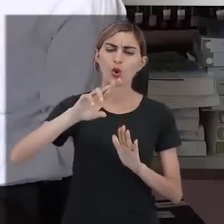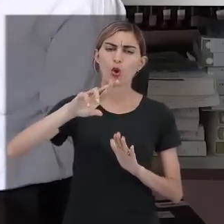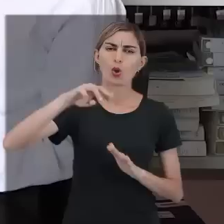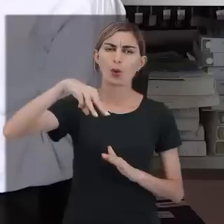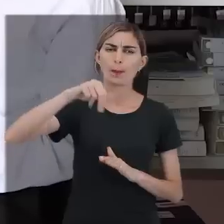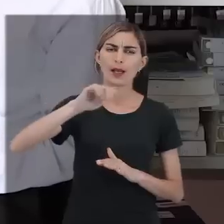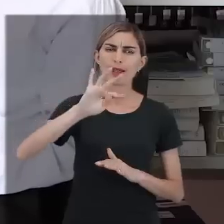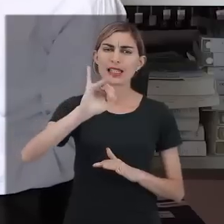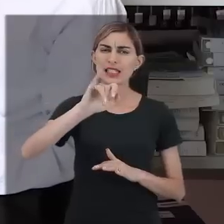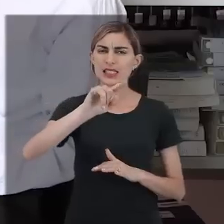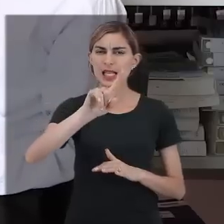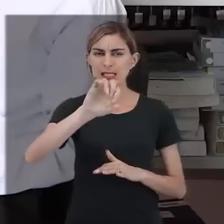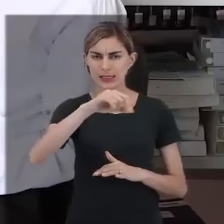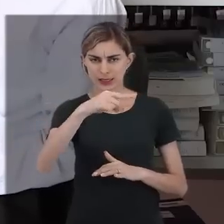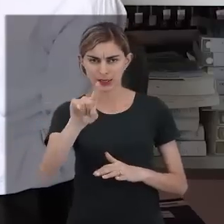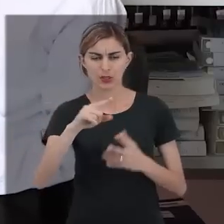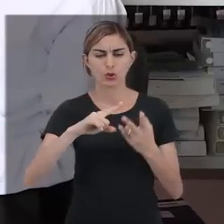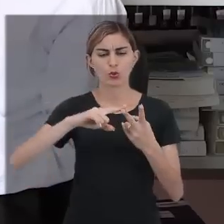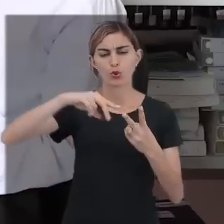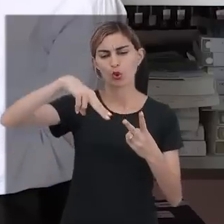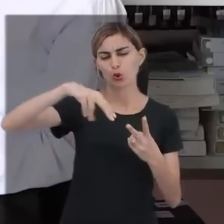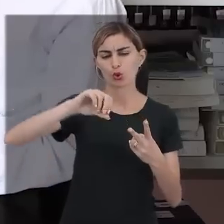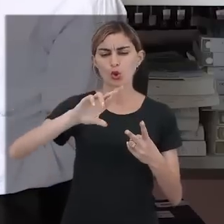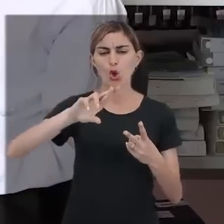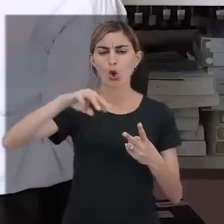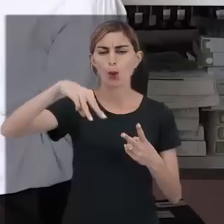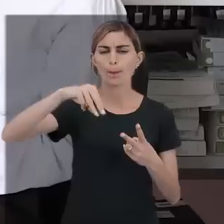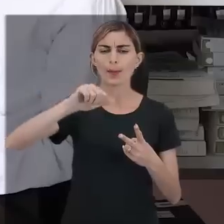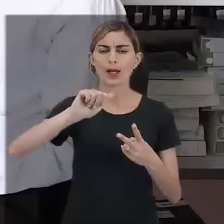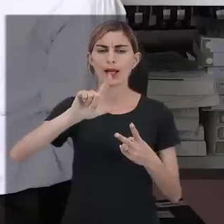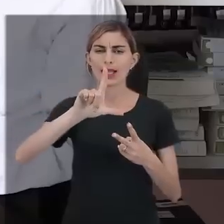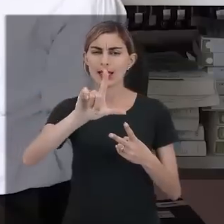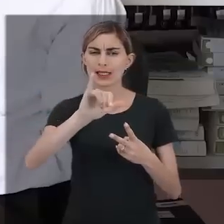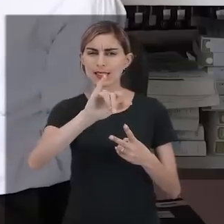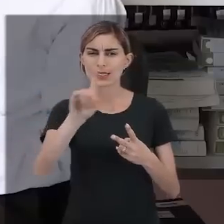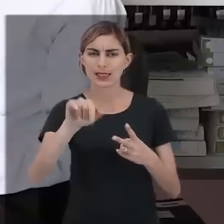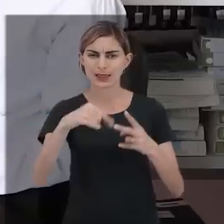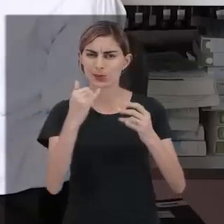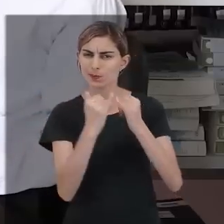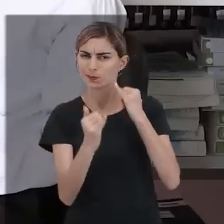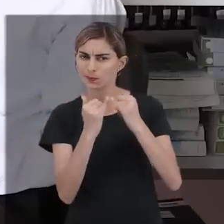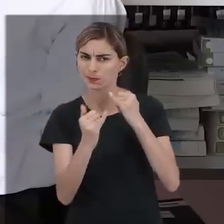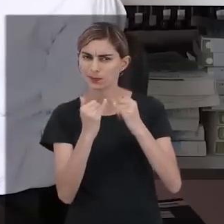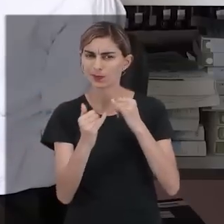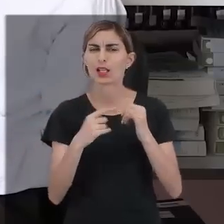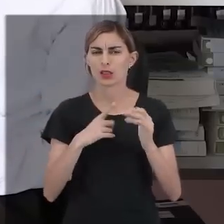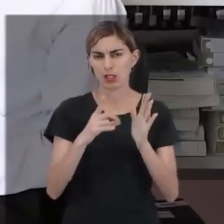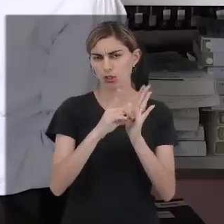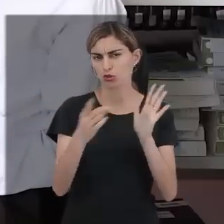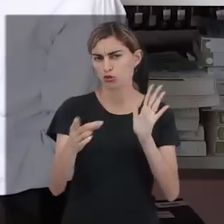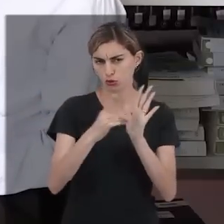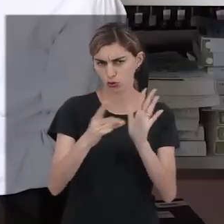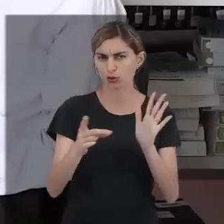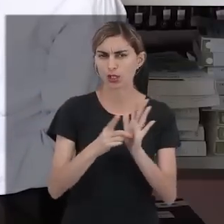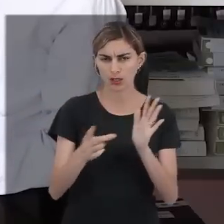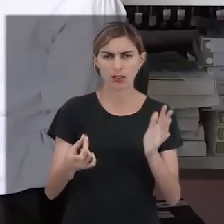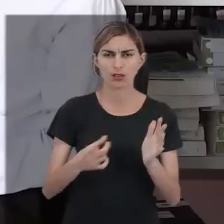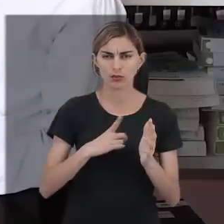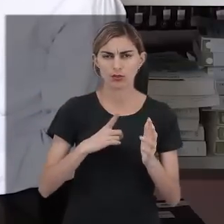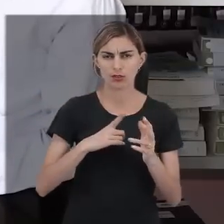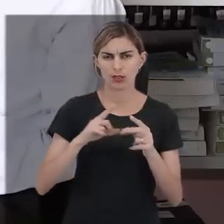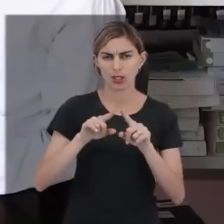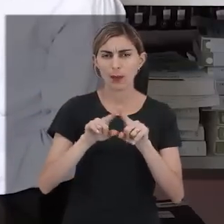duas? São duas palavras extremamente parecidas, né? Estão contidas no dicionário, tá? Existentes no